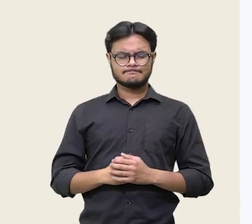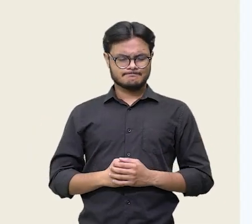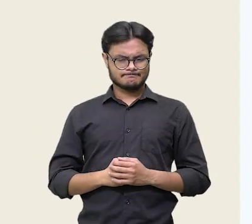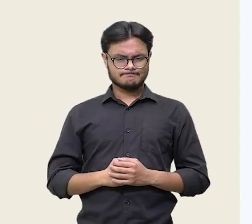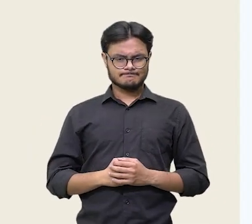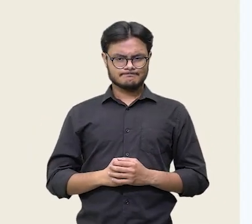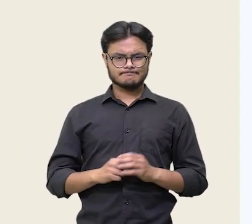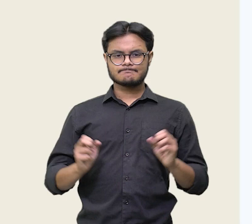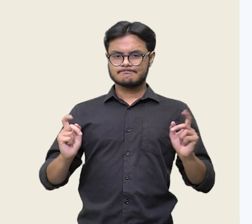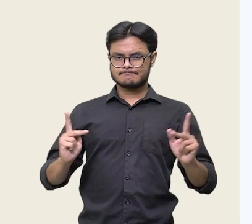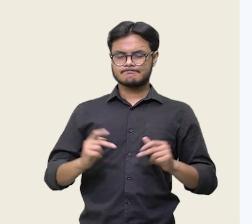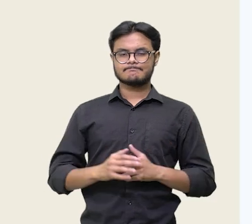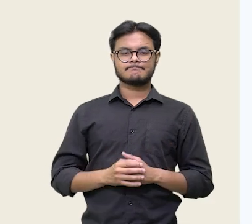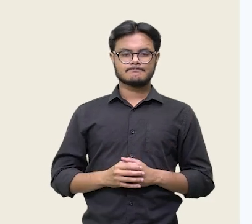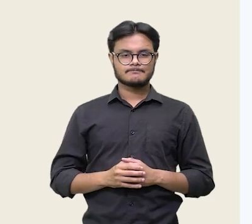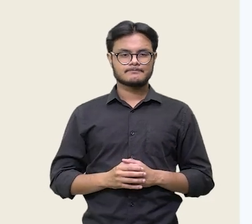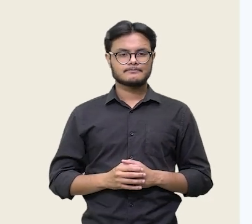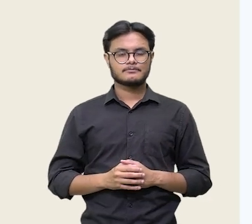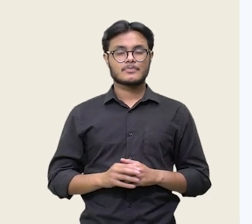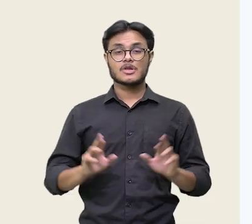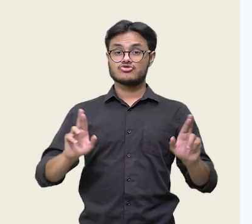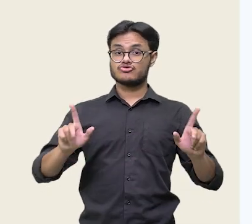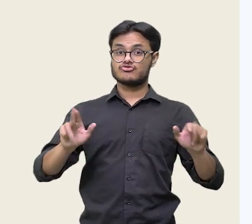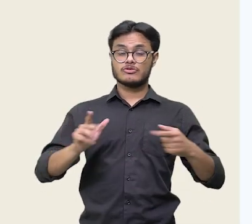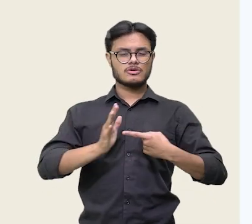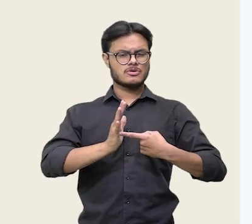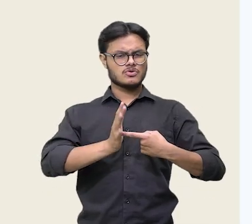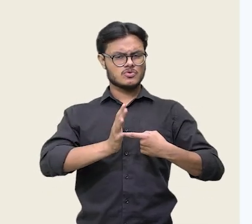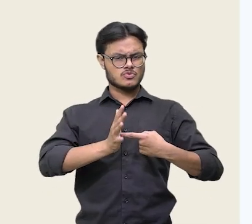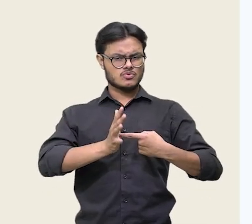contrário do sentido que ela viria nos geradores, tá? E aqui nós